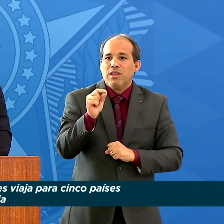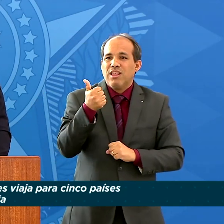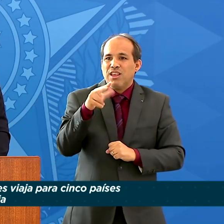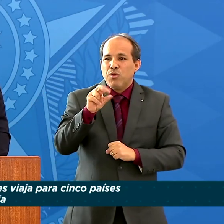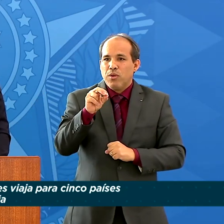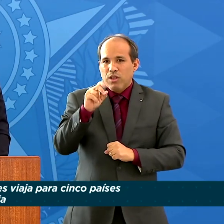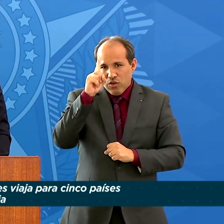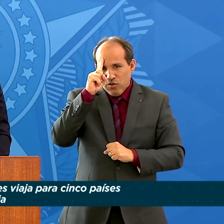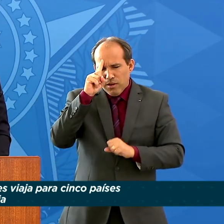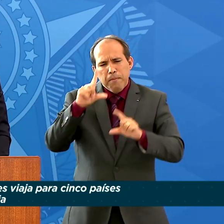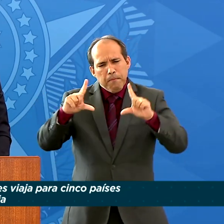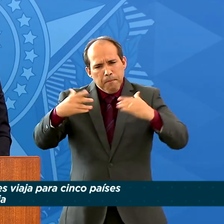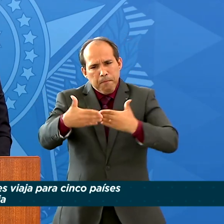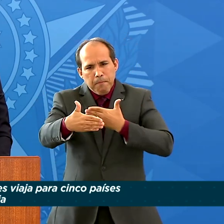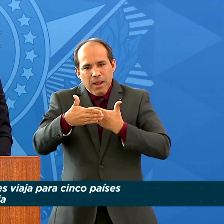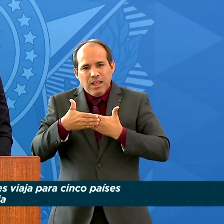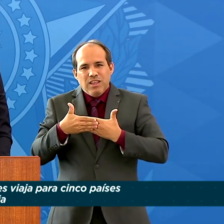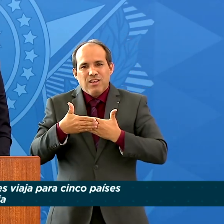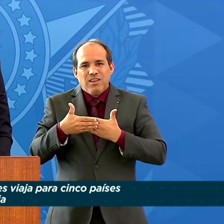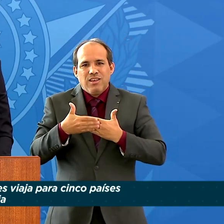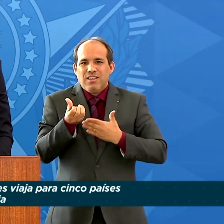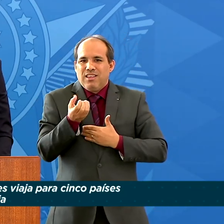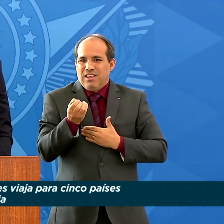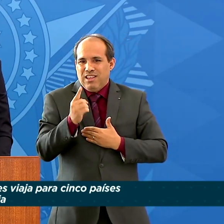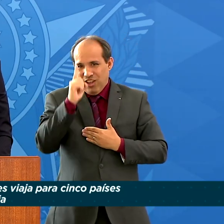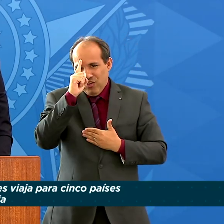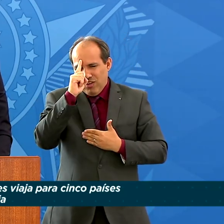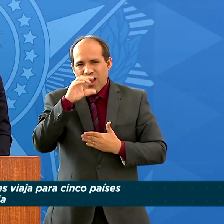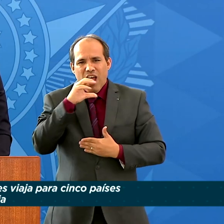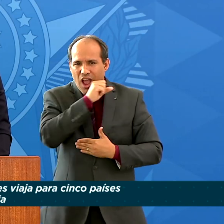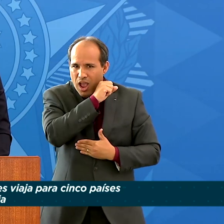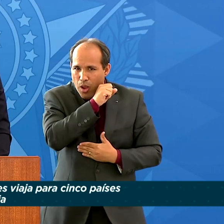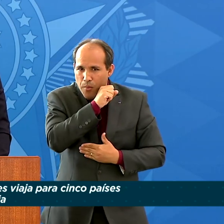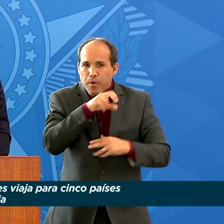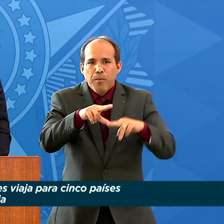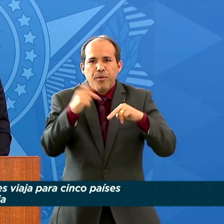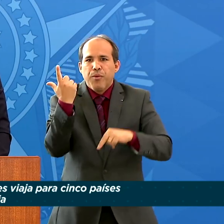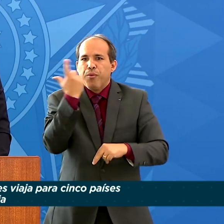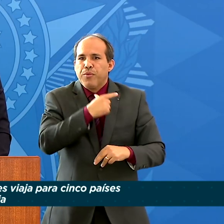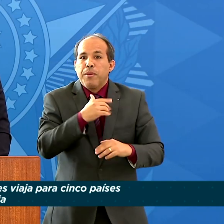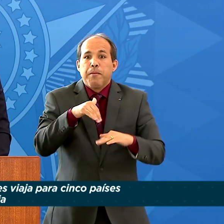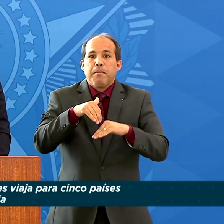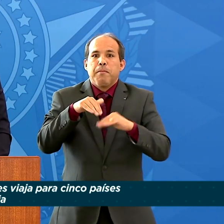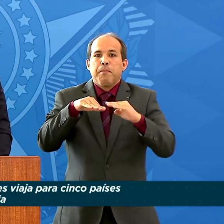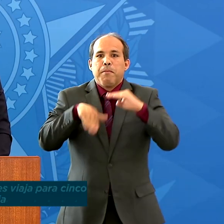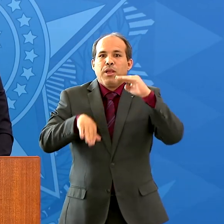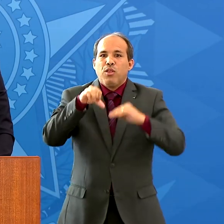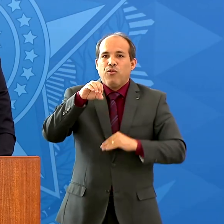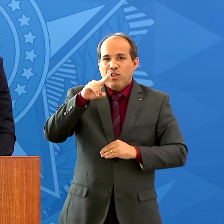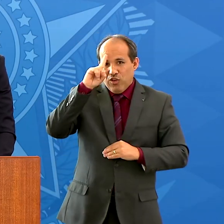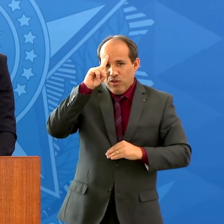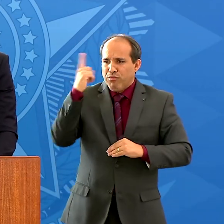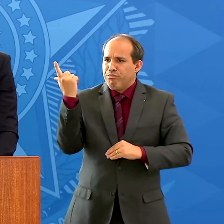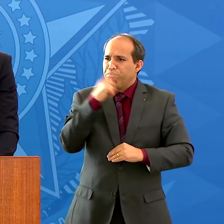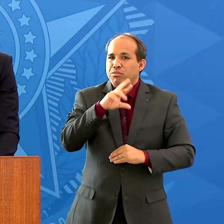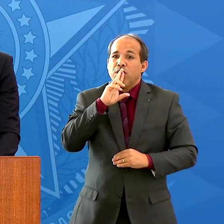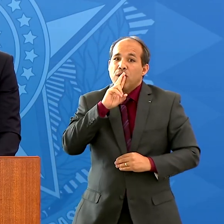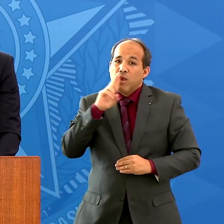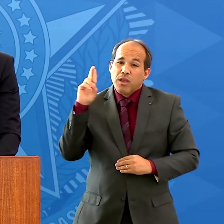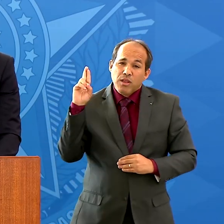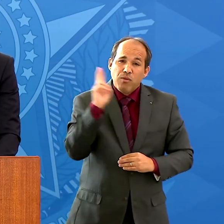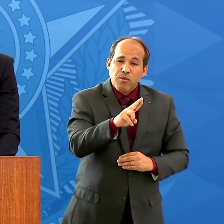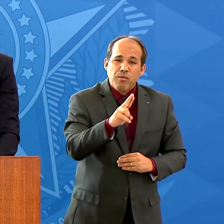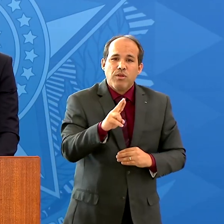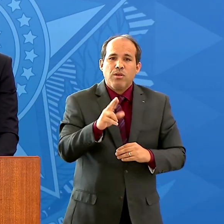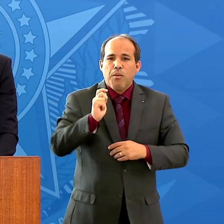60 dias. Então, com isso, economizaremos 90 dias para adiantarmos o processo